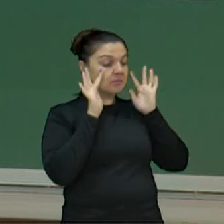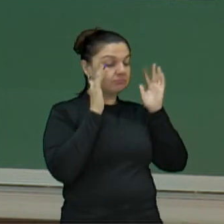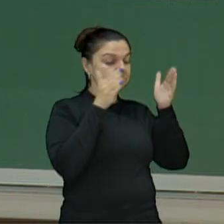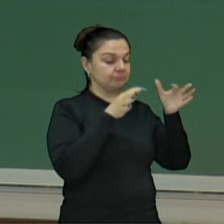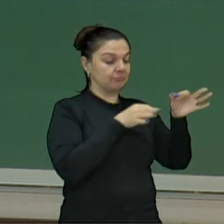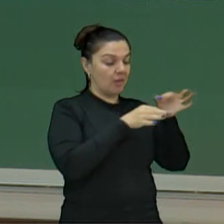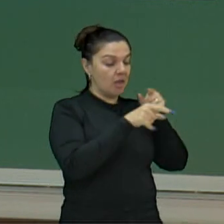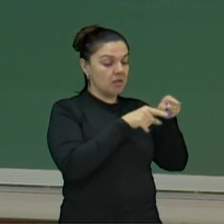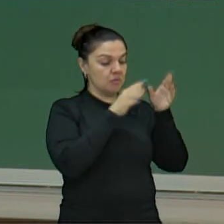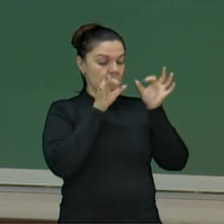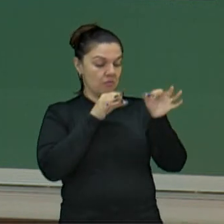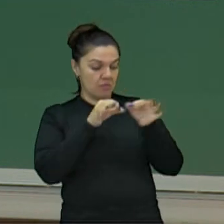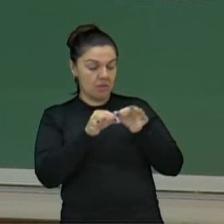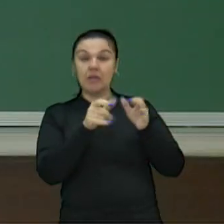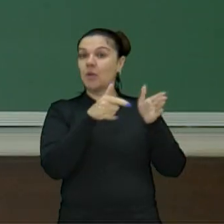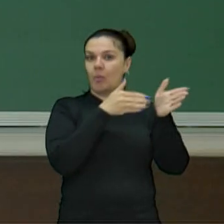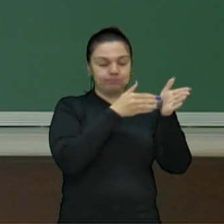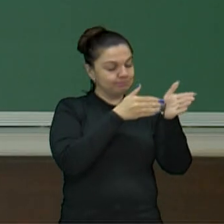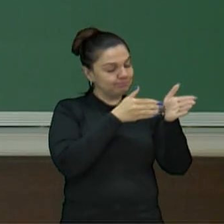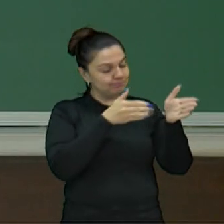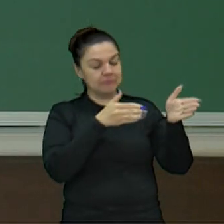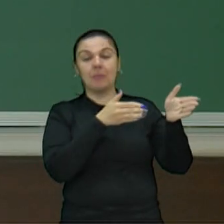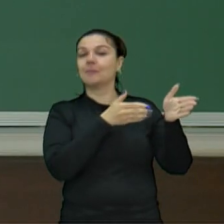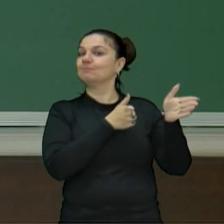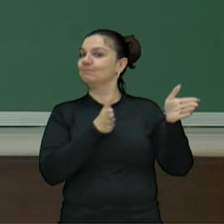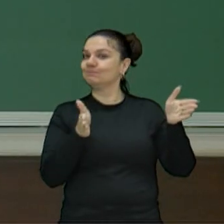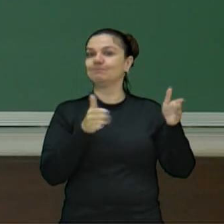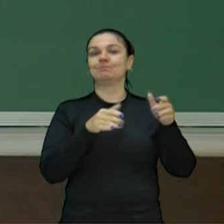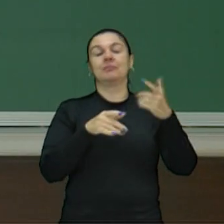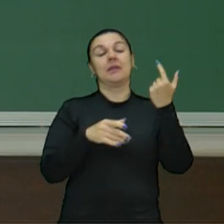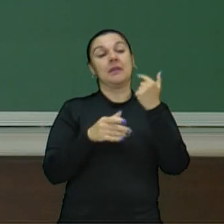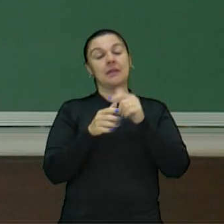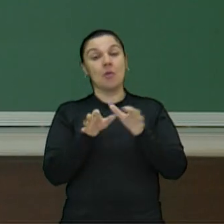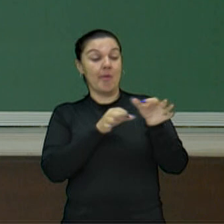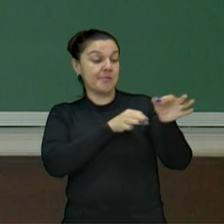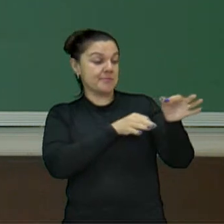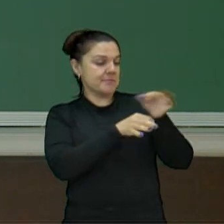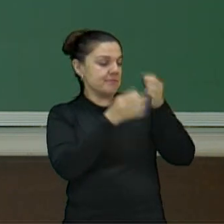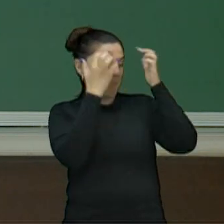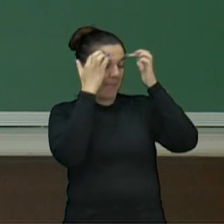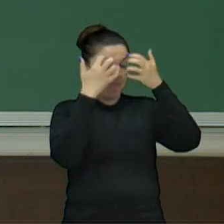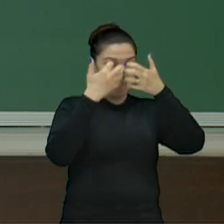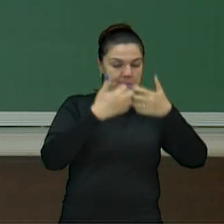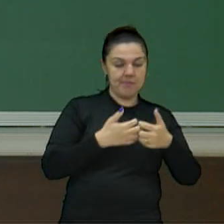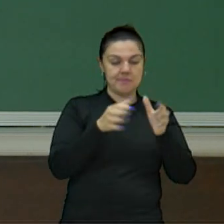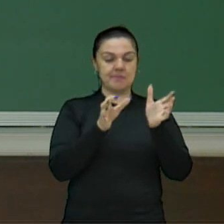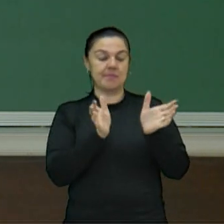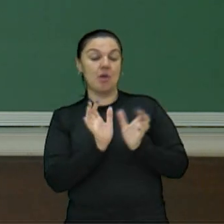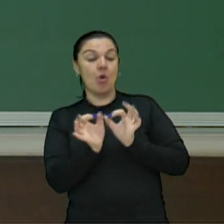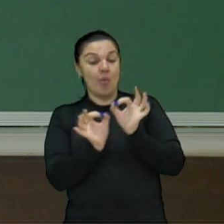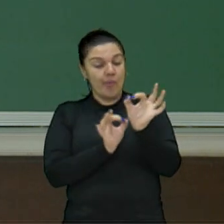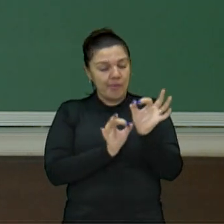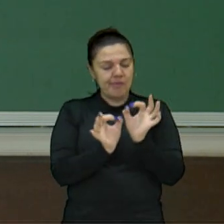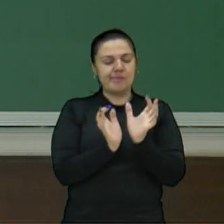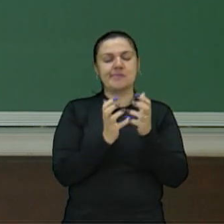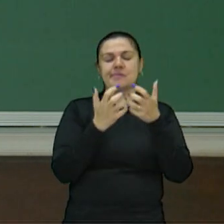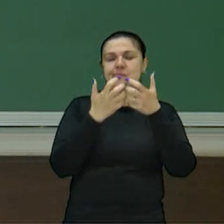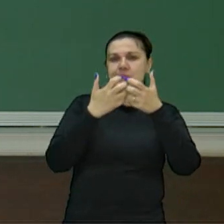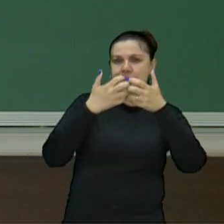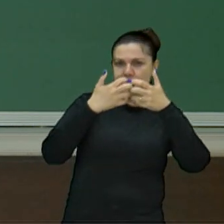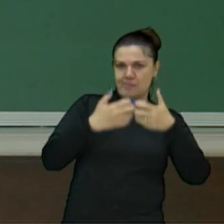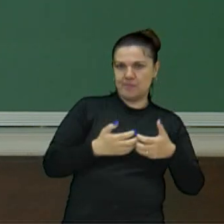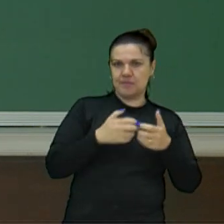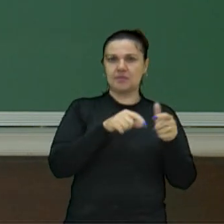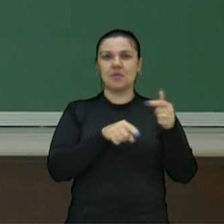linha evolutiva. Então, a nossa história é constituída por sistemas de pensamento, estruturas de pensamento. Aí, no